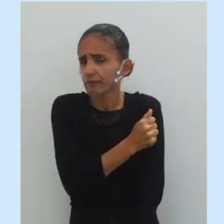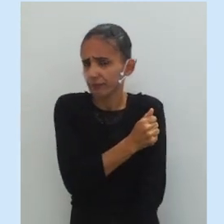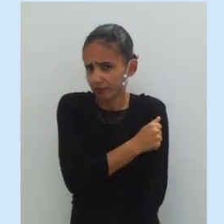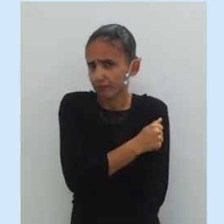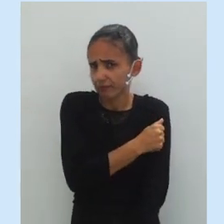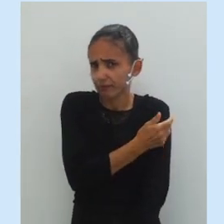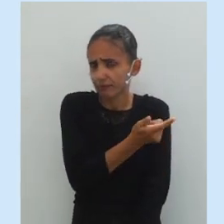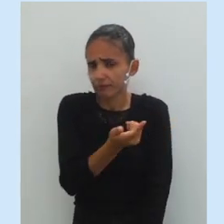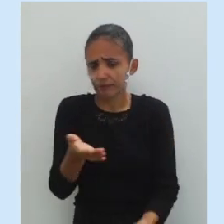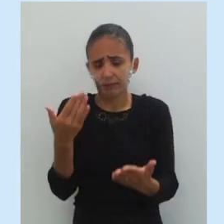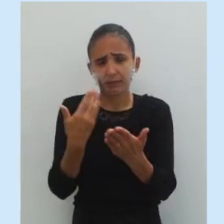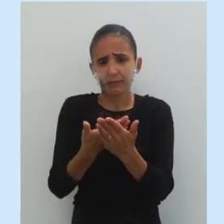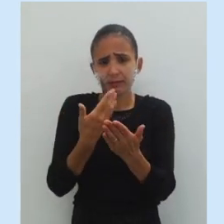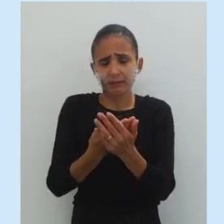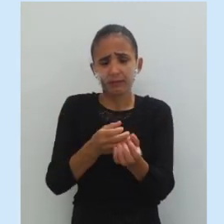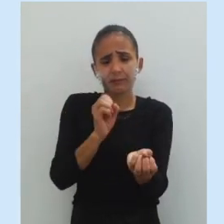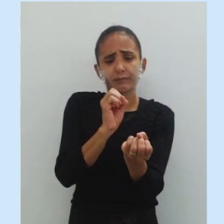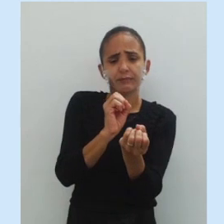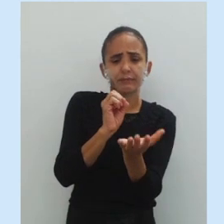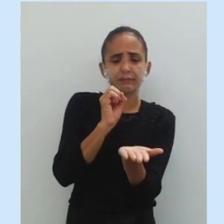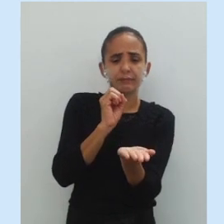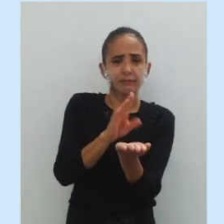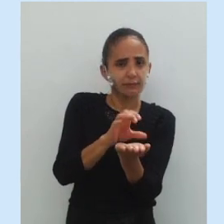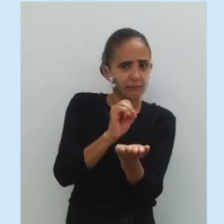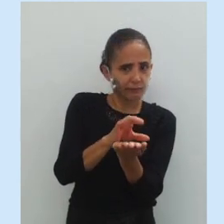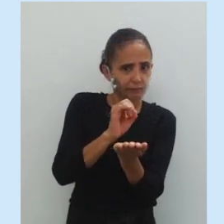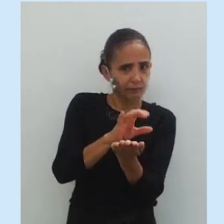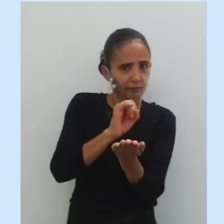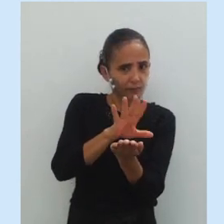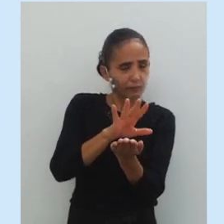além de ter as aulas do EducaPE, você